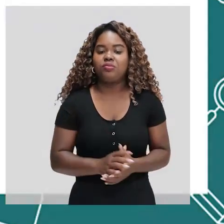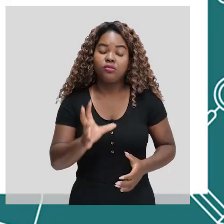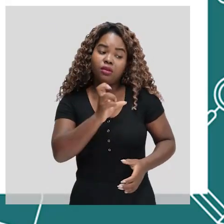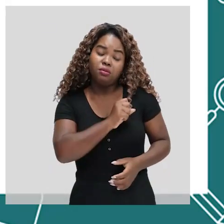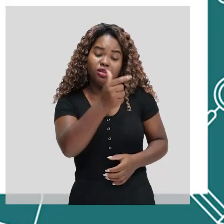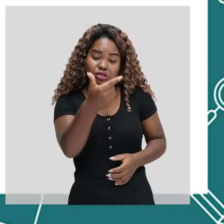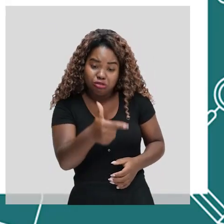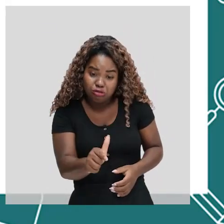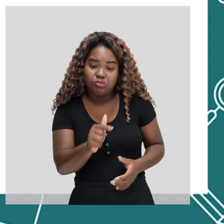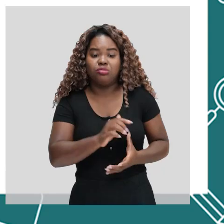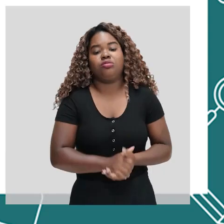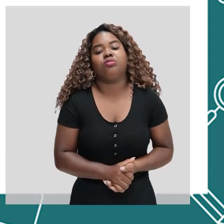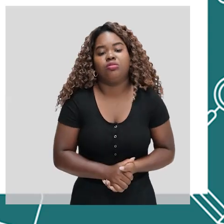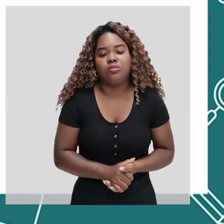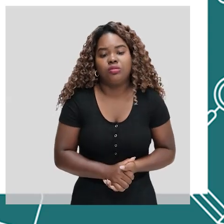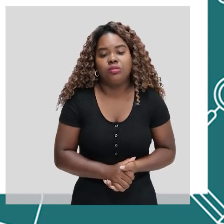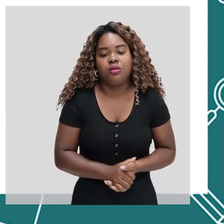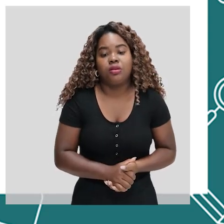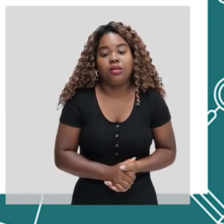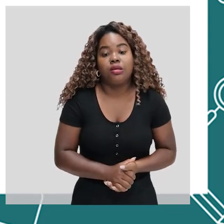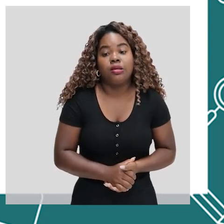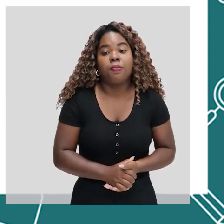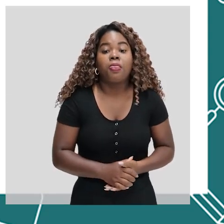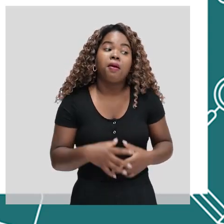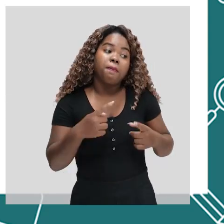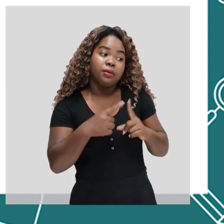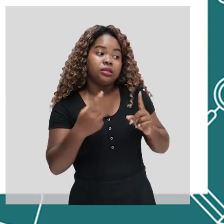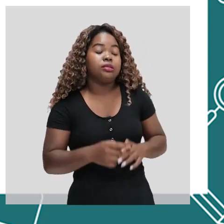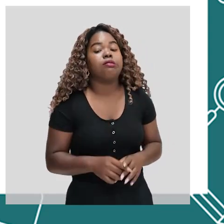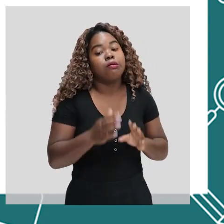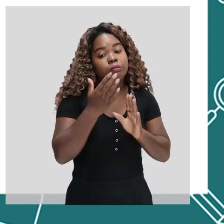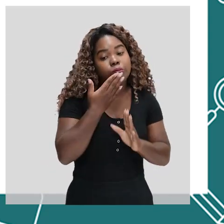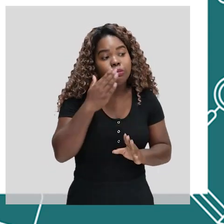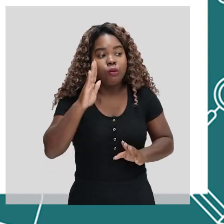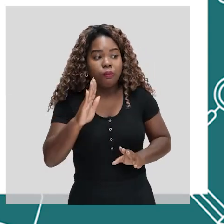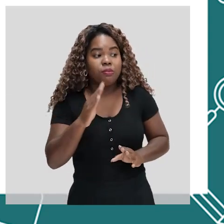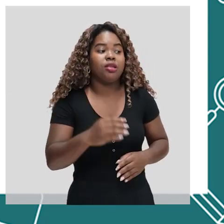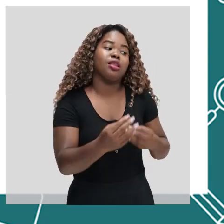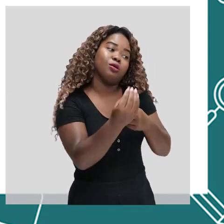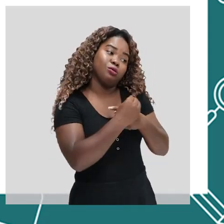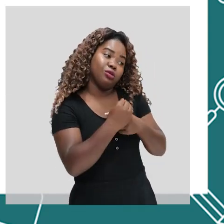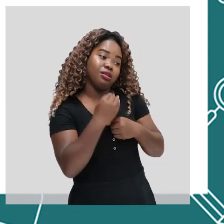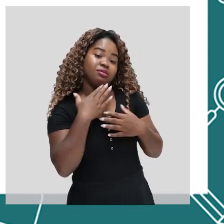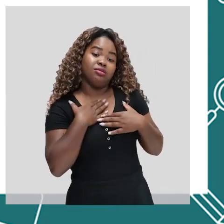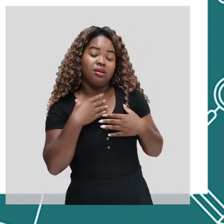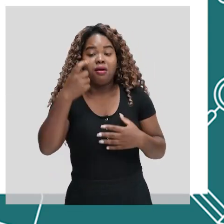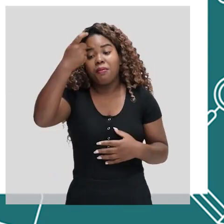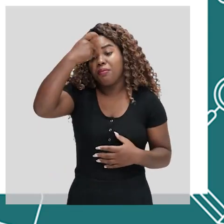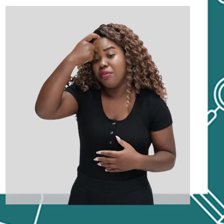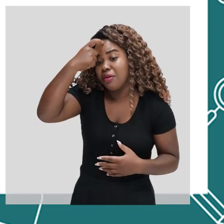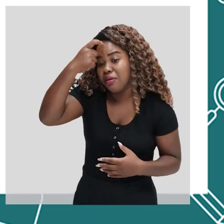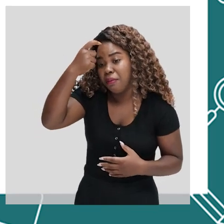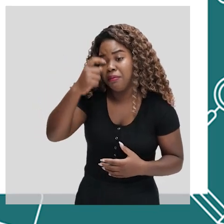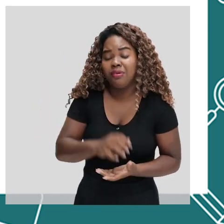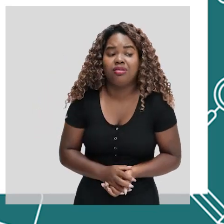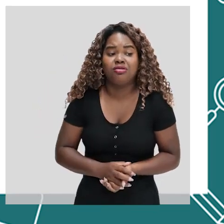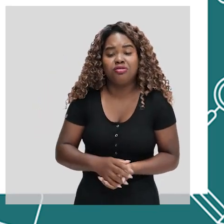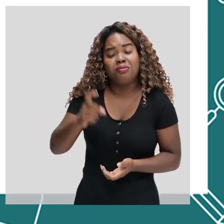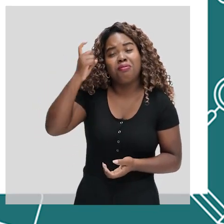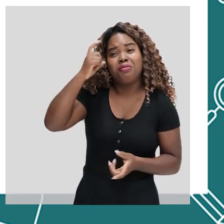mesmo que me que Prometa me cuidar a minha mente acha que só quer me usar